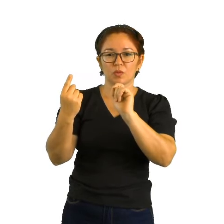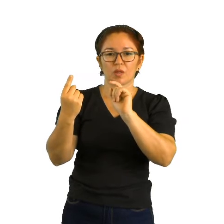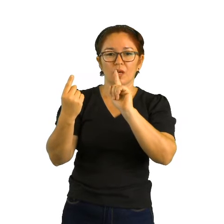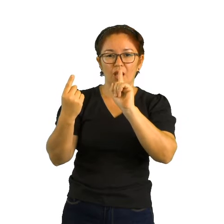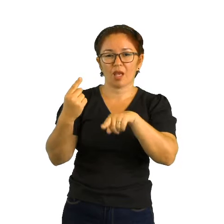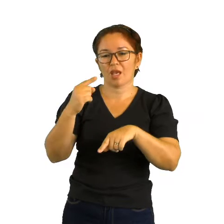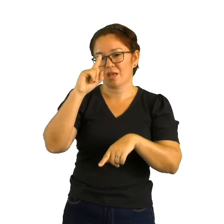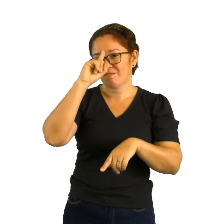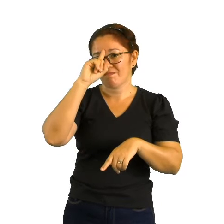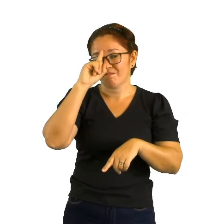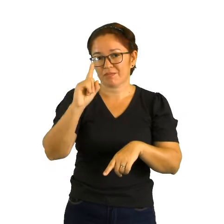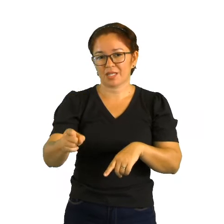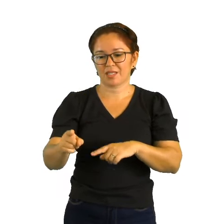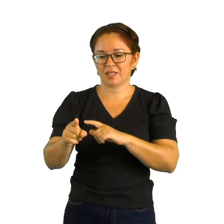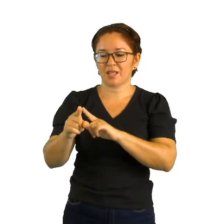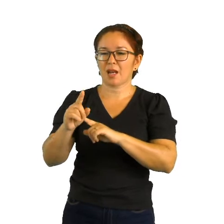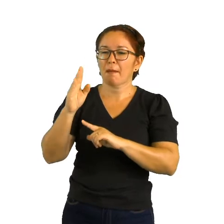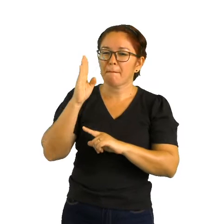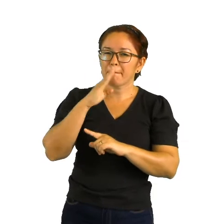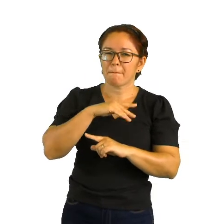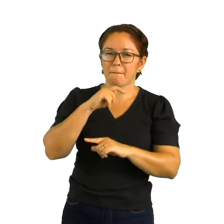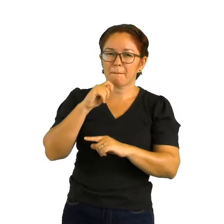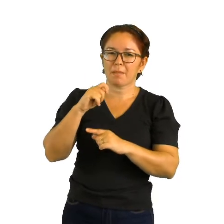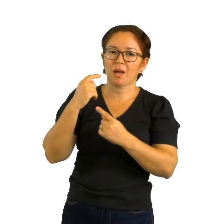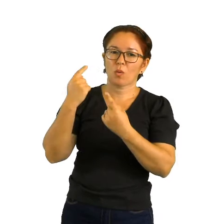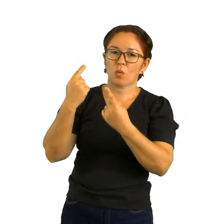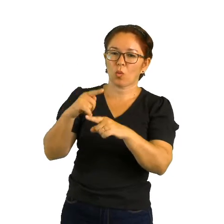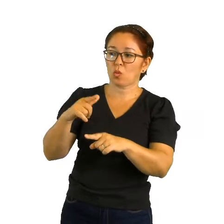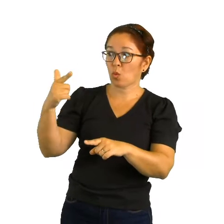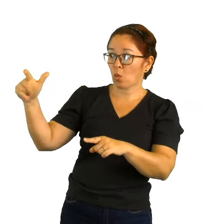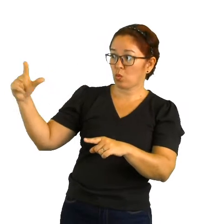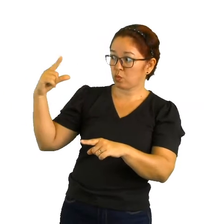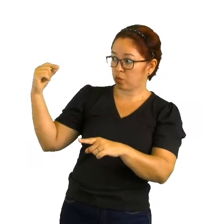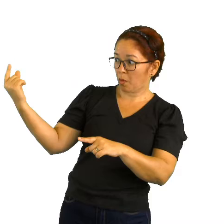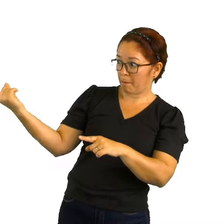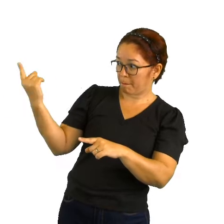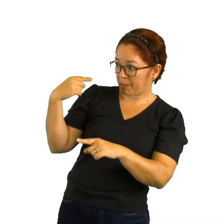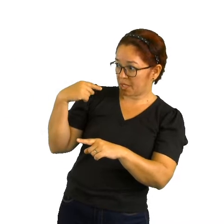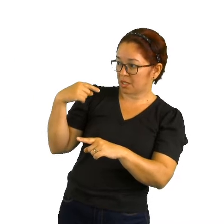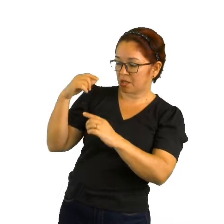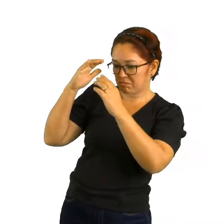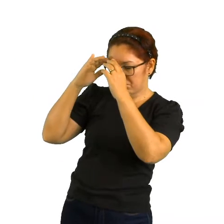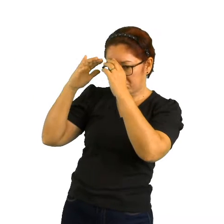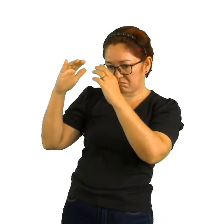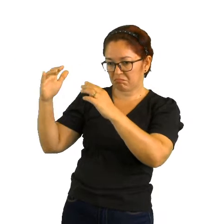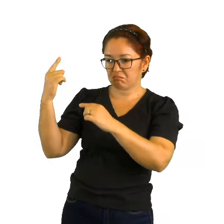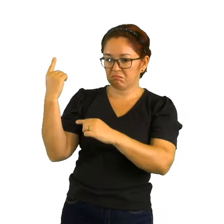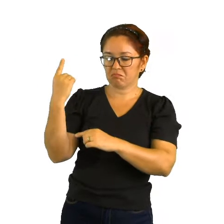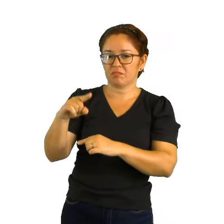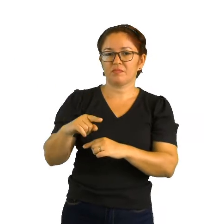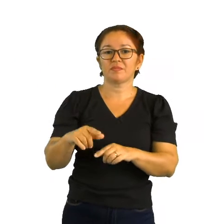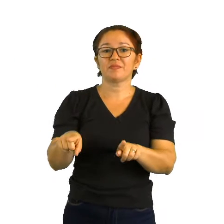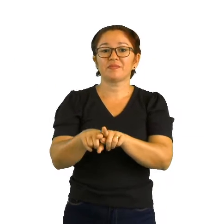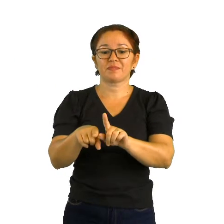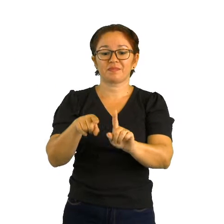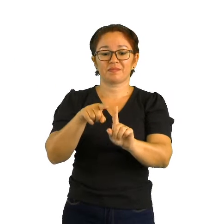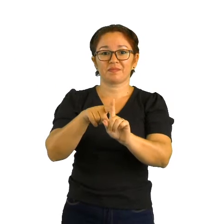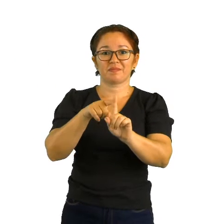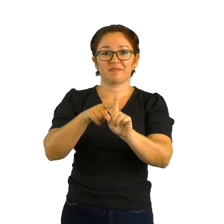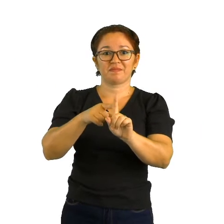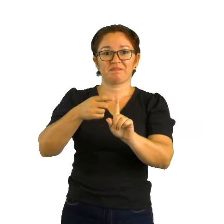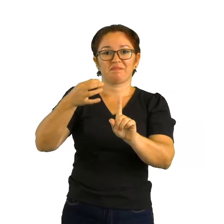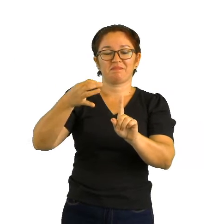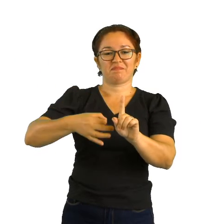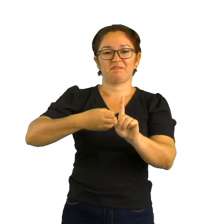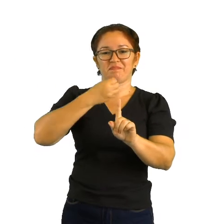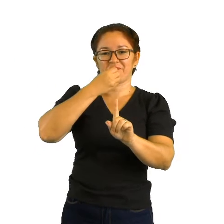um crime a mando de outro. Temos também o herói, o personagem que vai